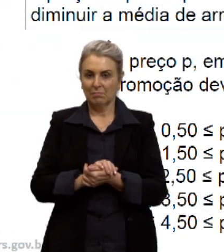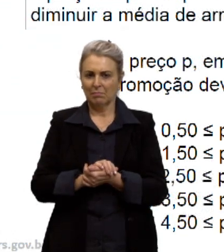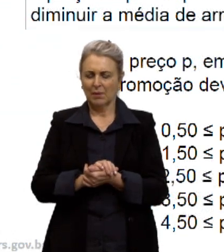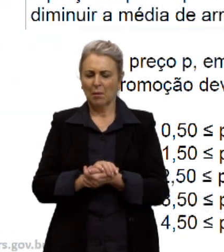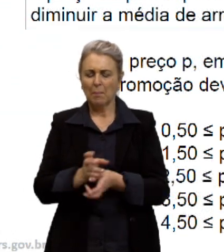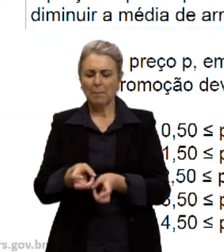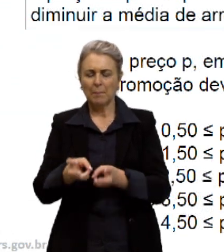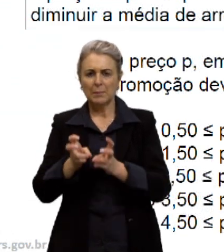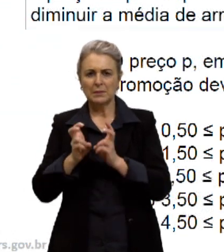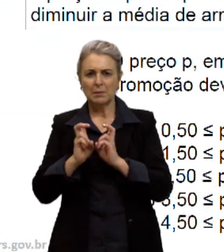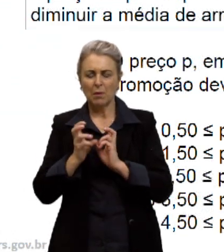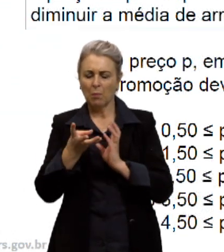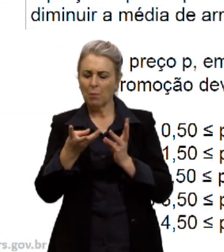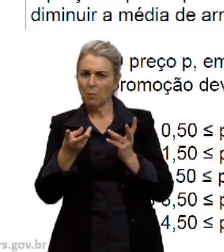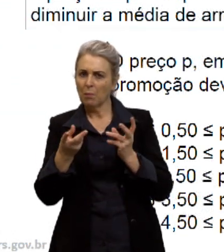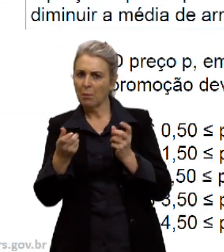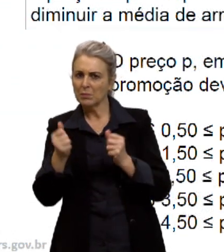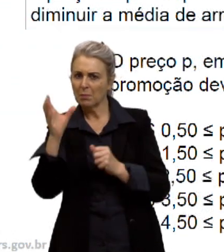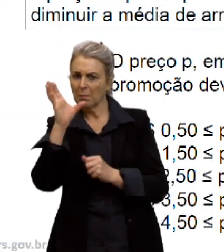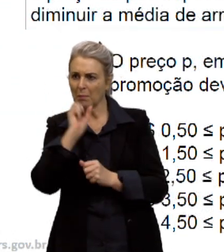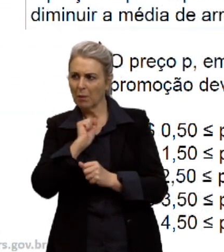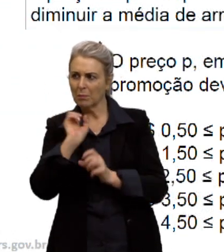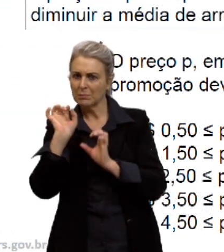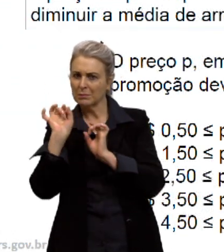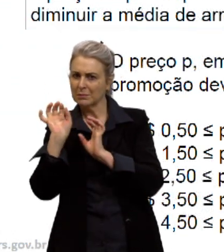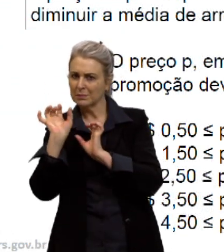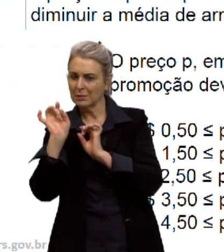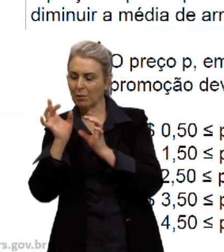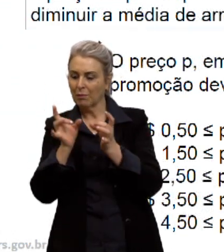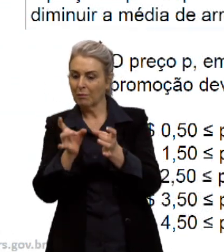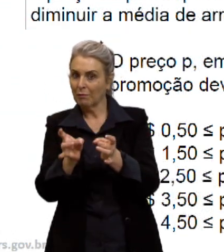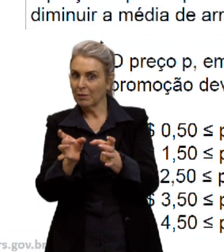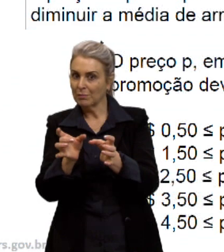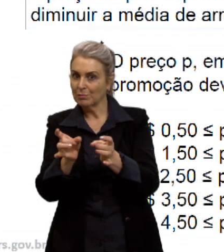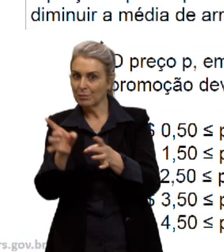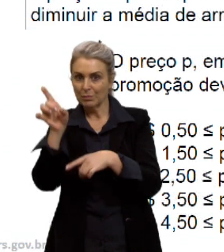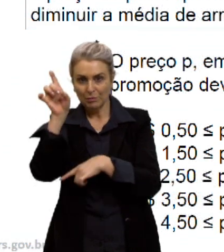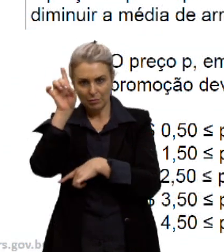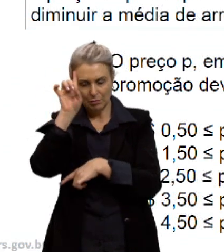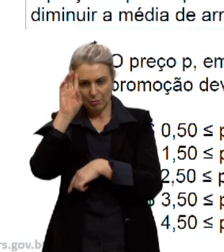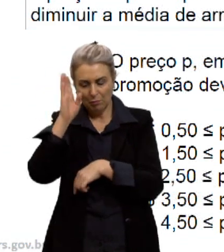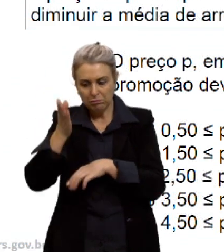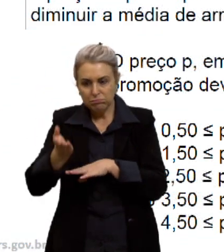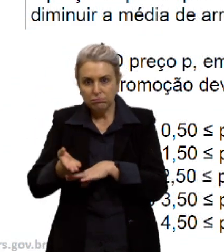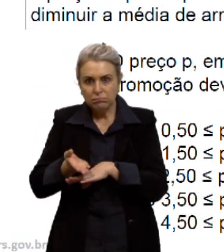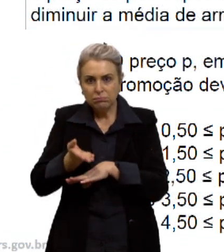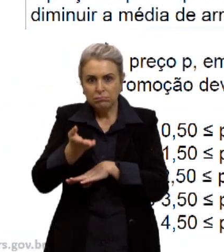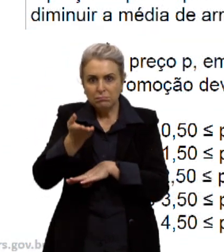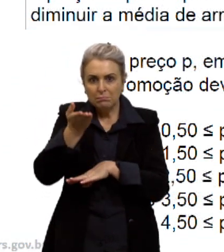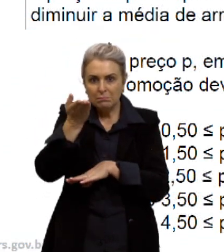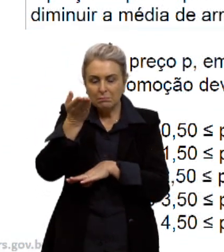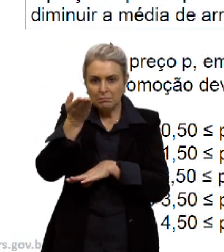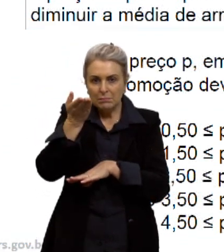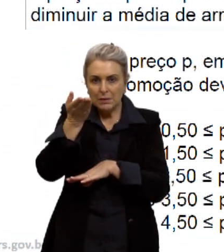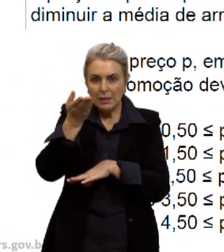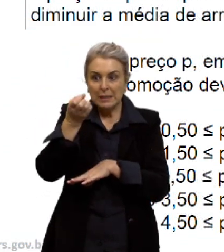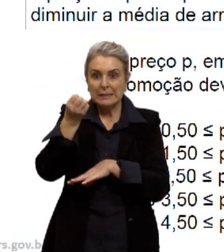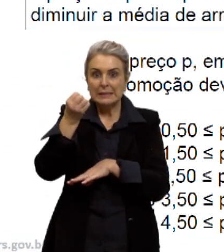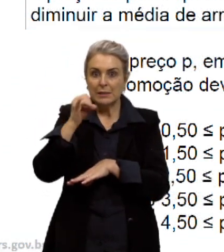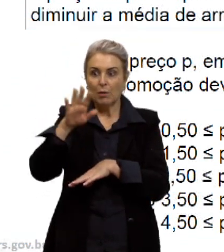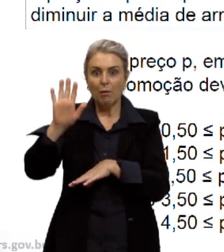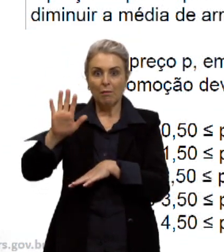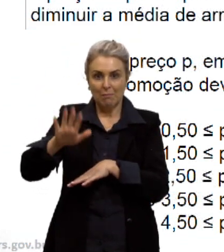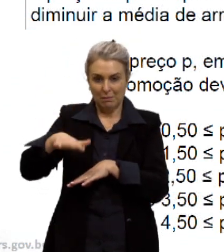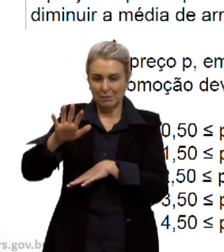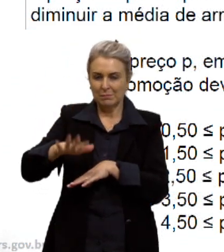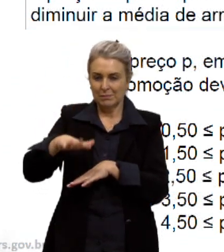Constatou-se que a quantidade de pães especiais vendidos diariamente aumenta caso o preço seja